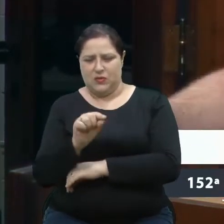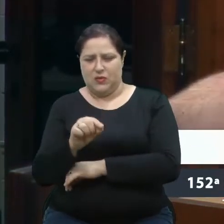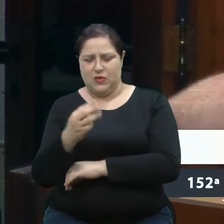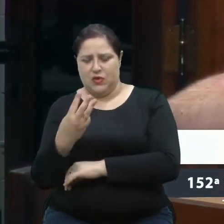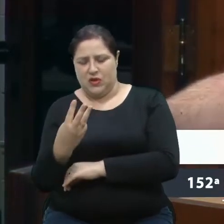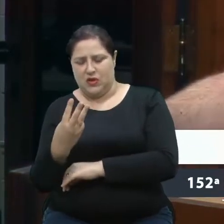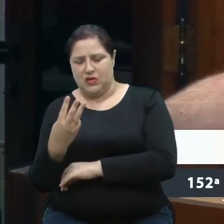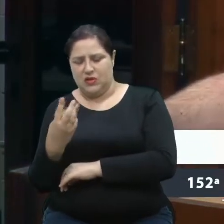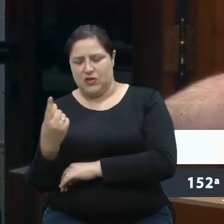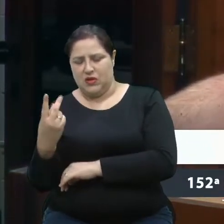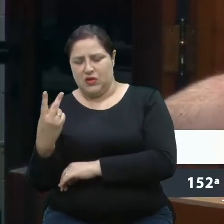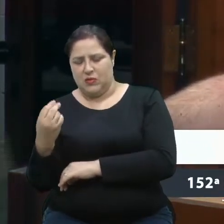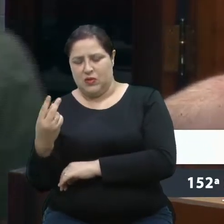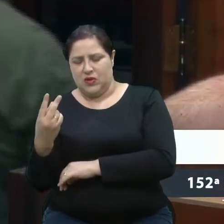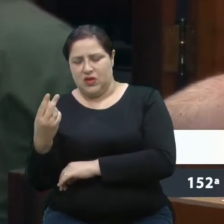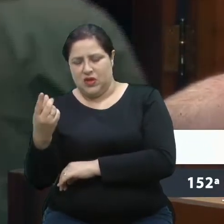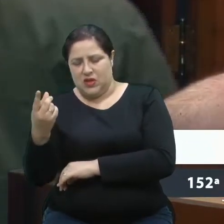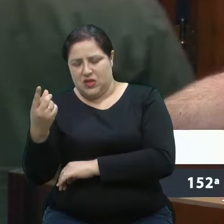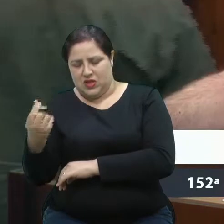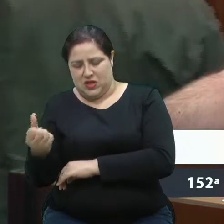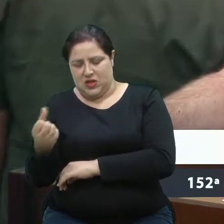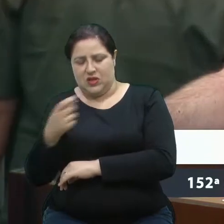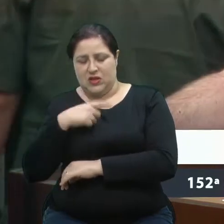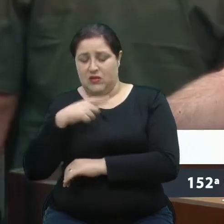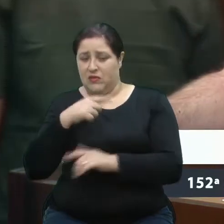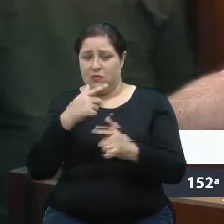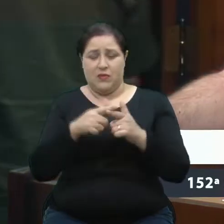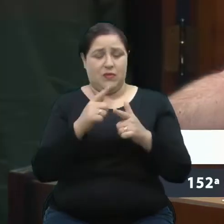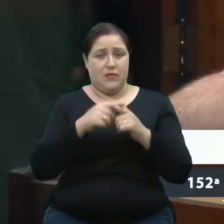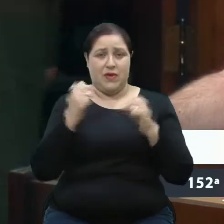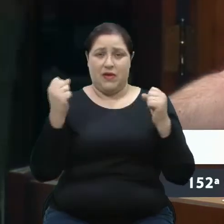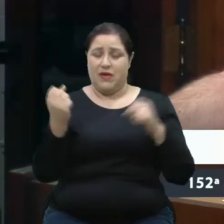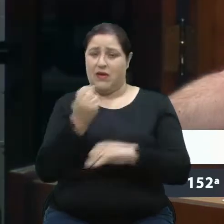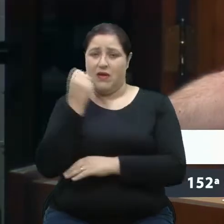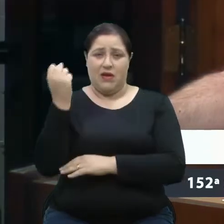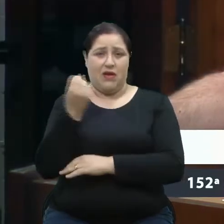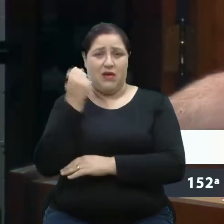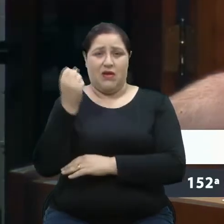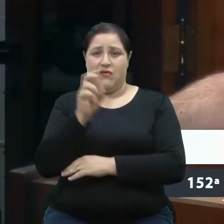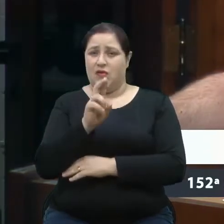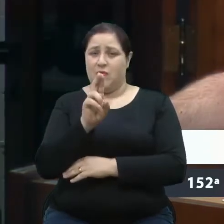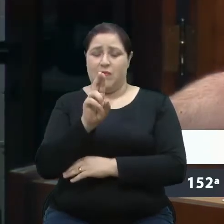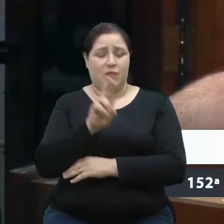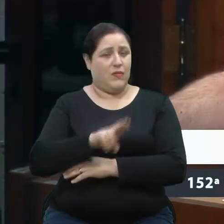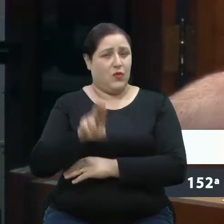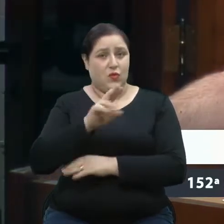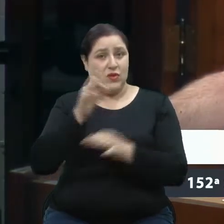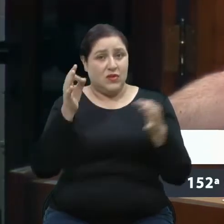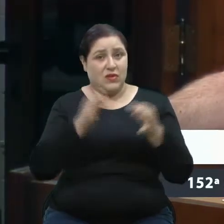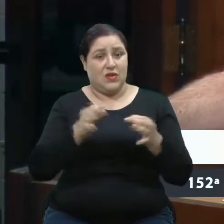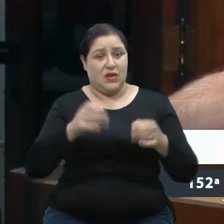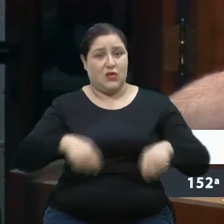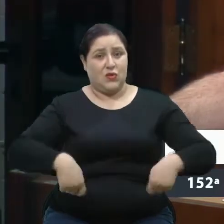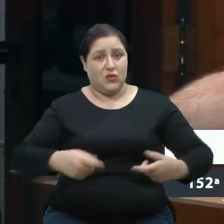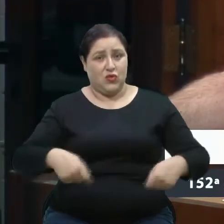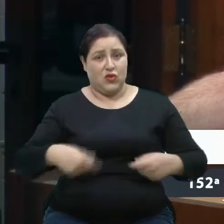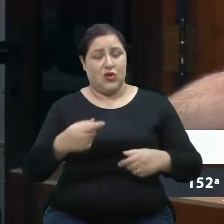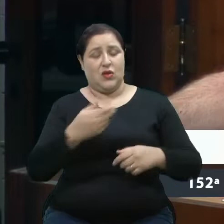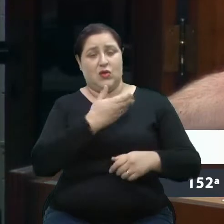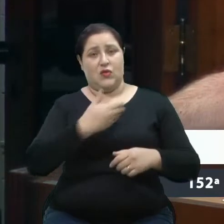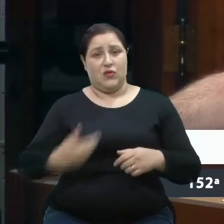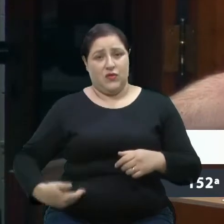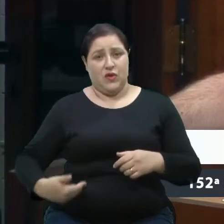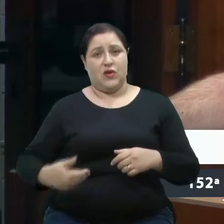hecatombe econômica produzida pelo mau uso dos recursos públicos e a gastança desenfreada, é que o então presidente Michel